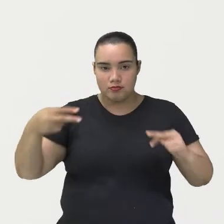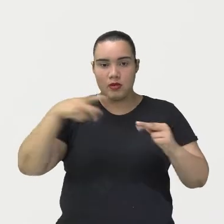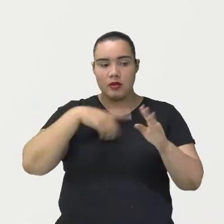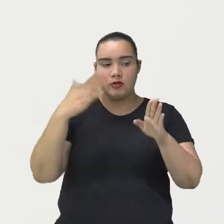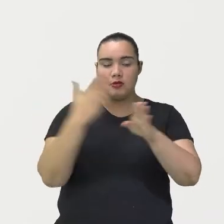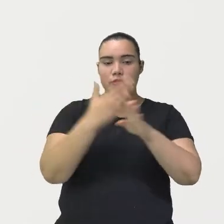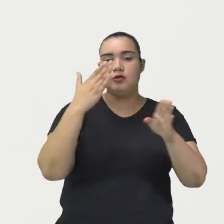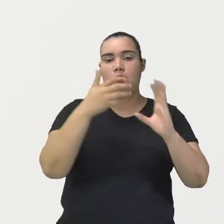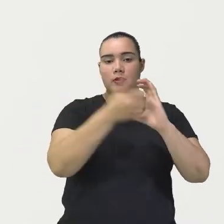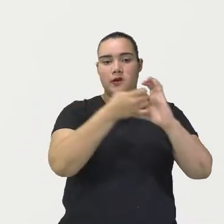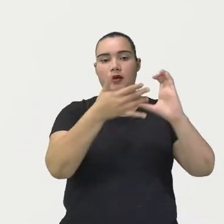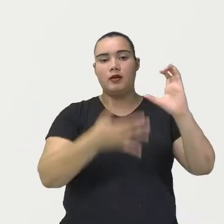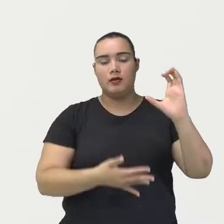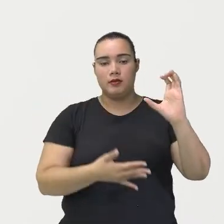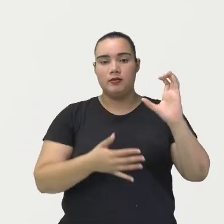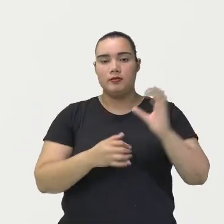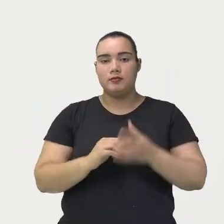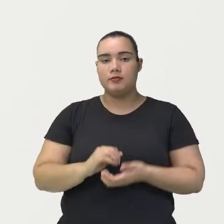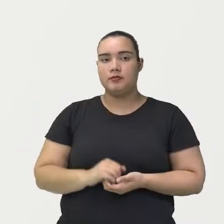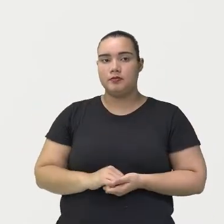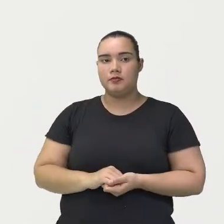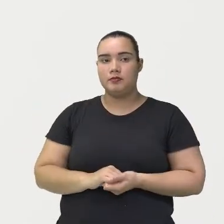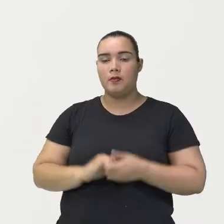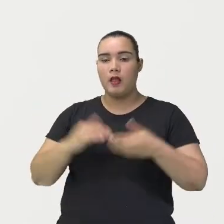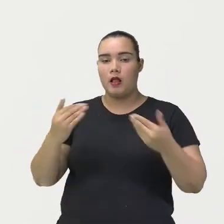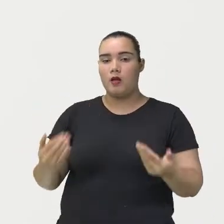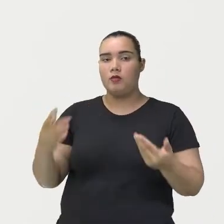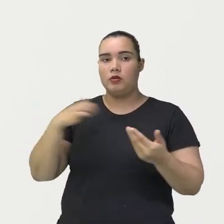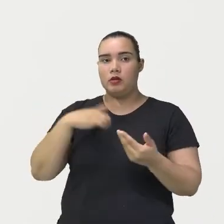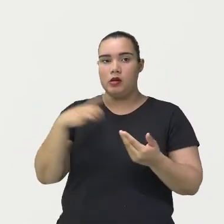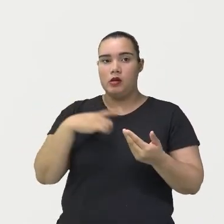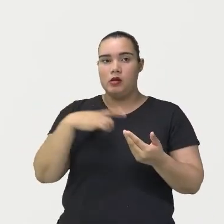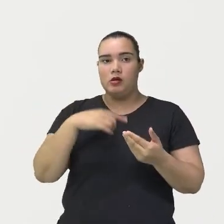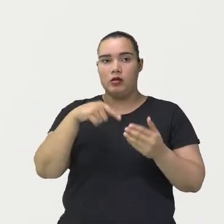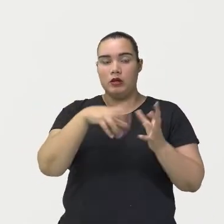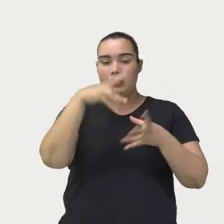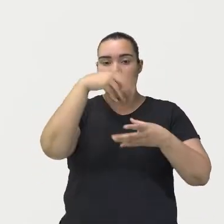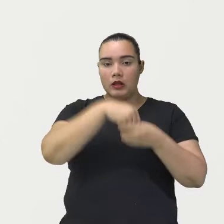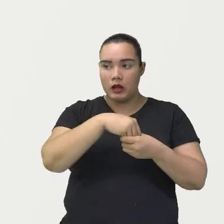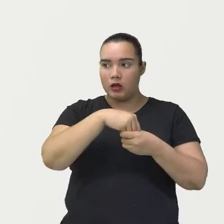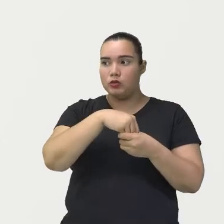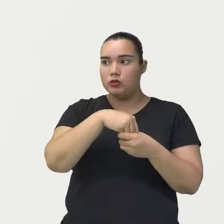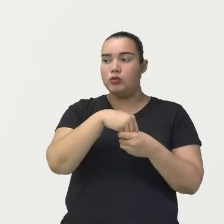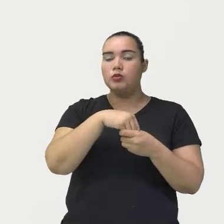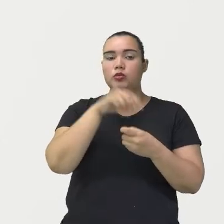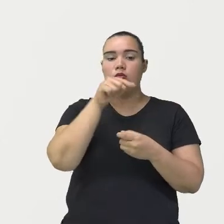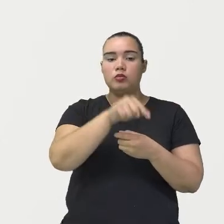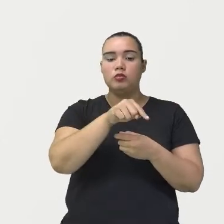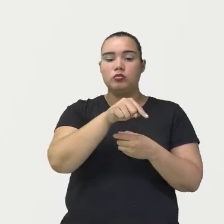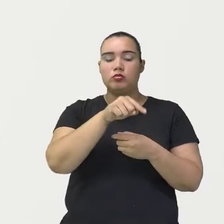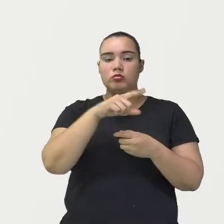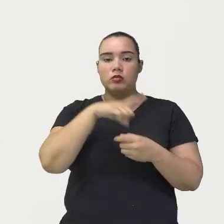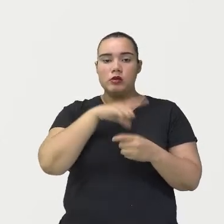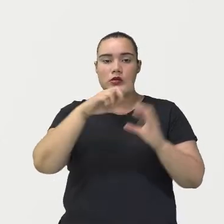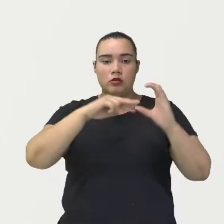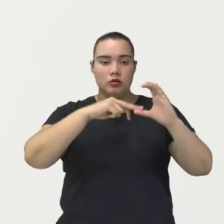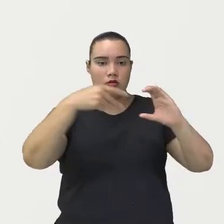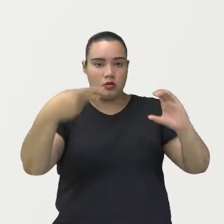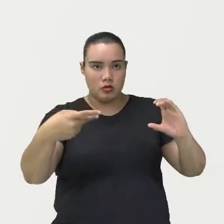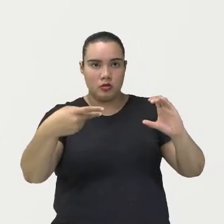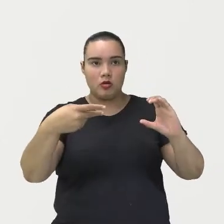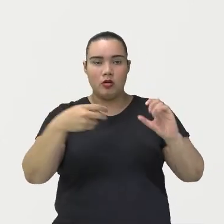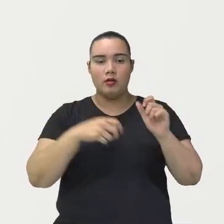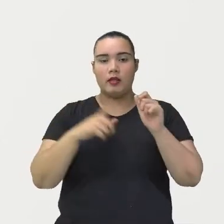aquela característica. Então, azão, bezão, é o genótipo de uma